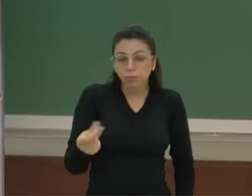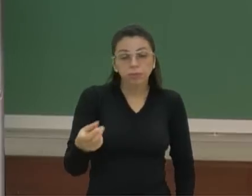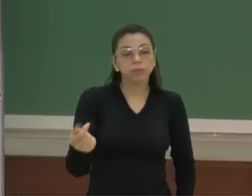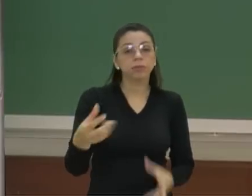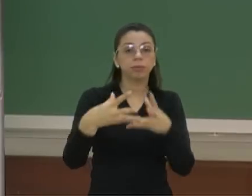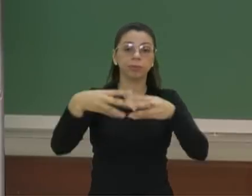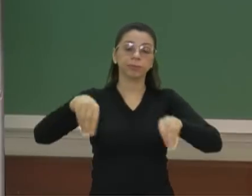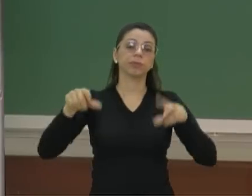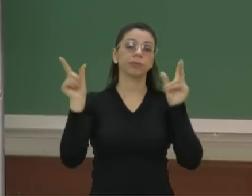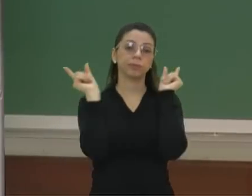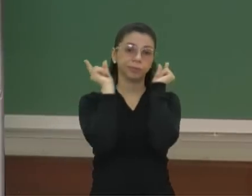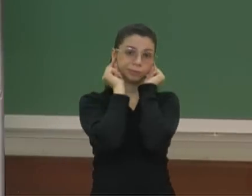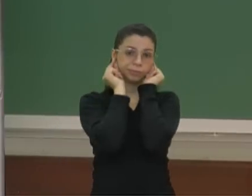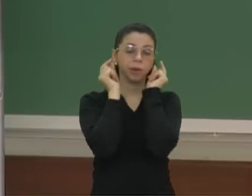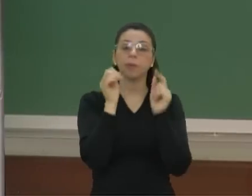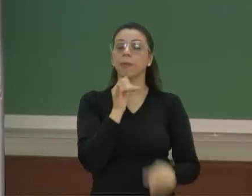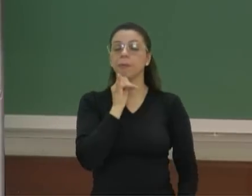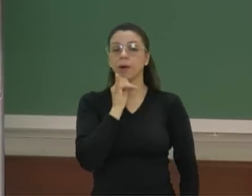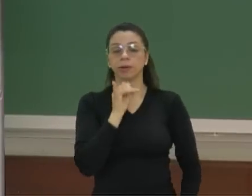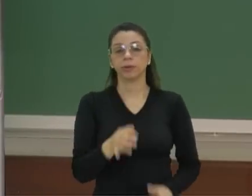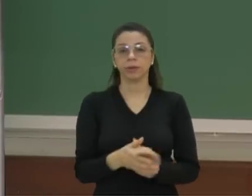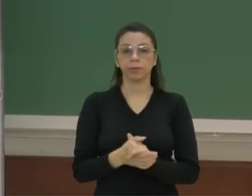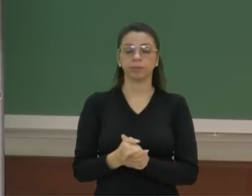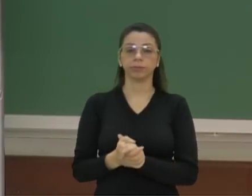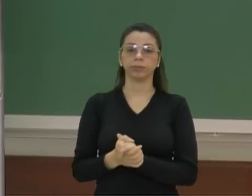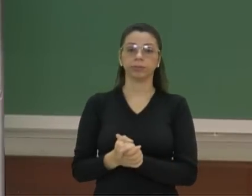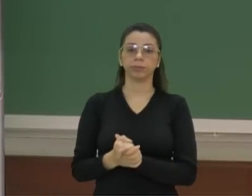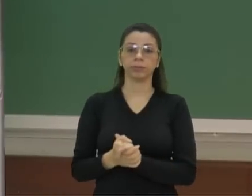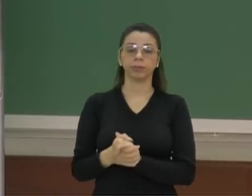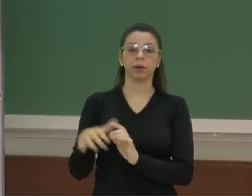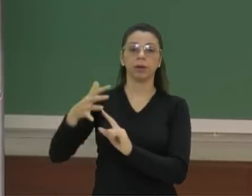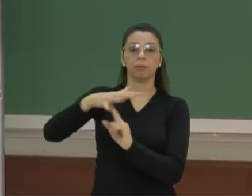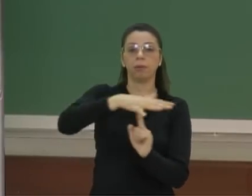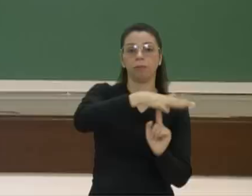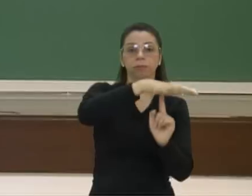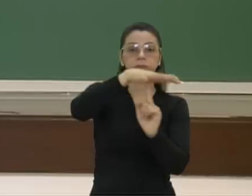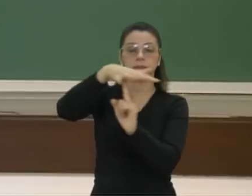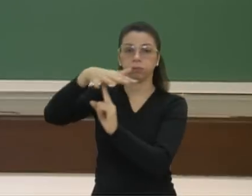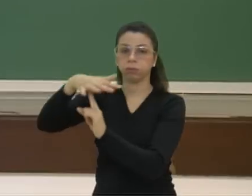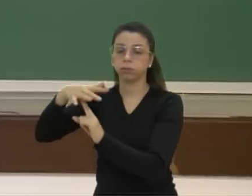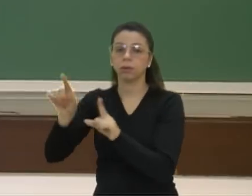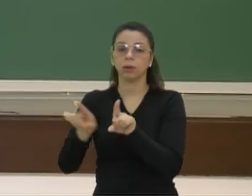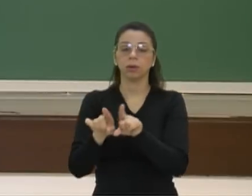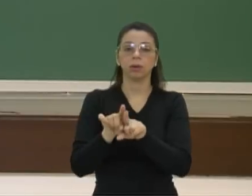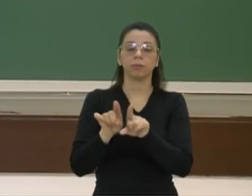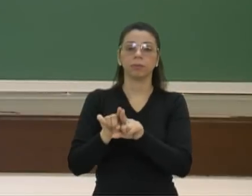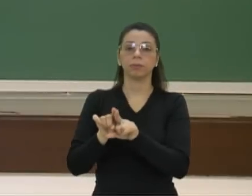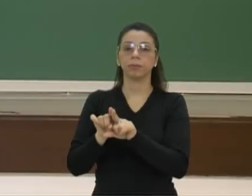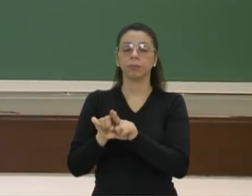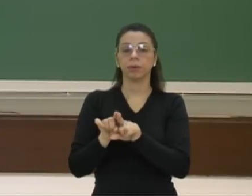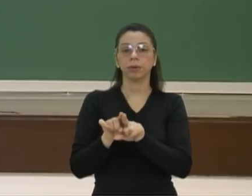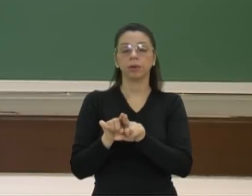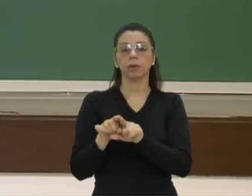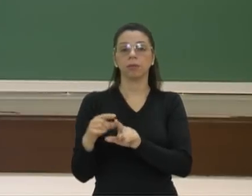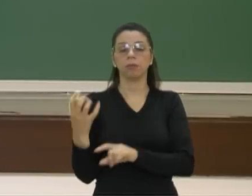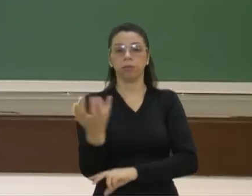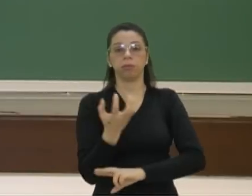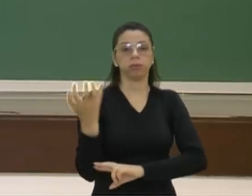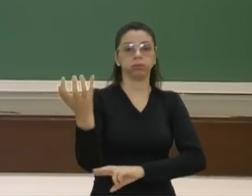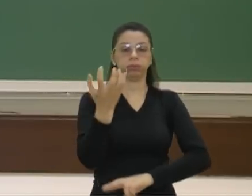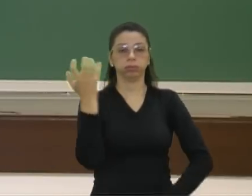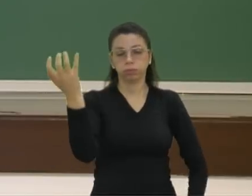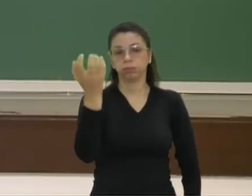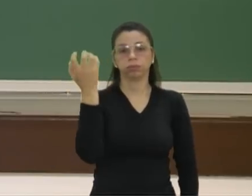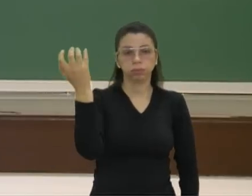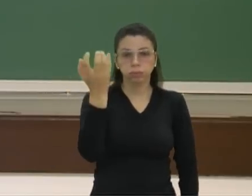da pessoa. Por exemplo, um helicóptero, sirene de uma ambulância, do corpo de bombeiros. Imagine o